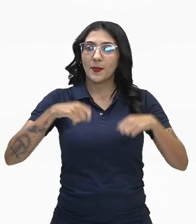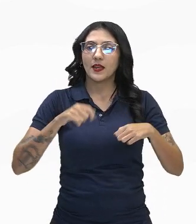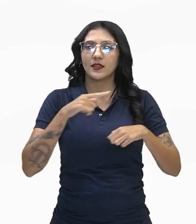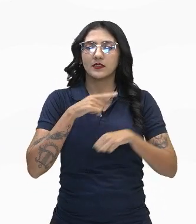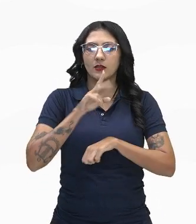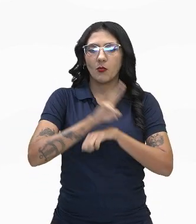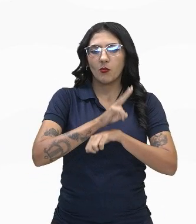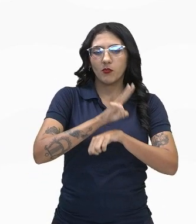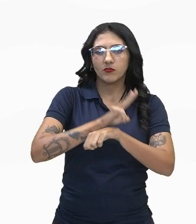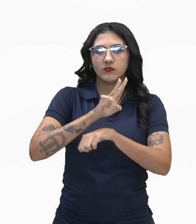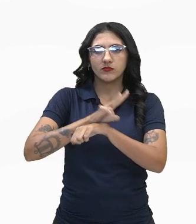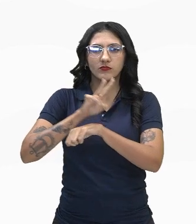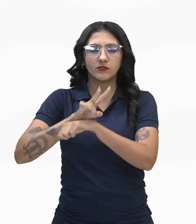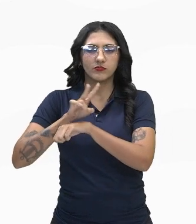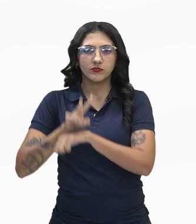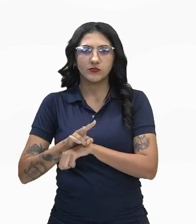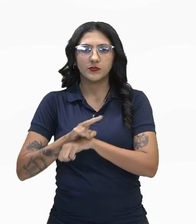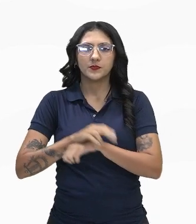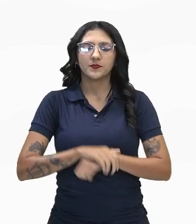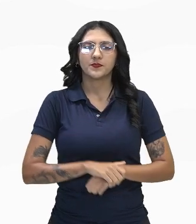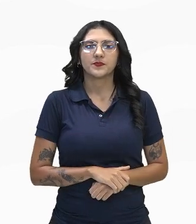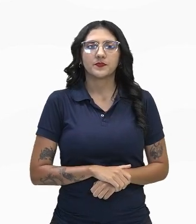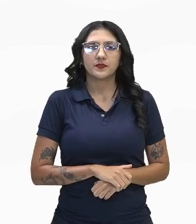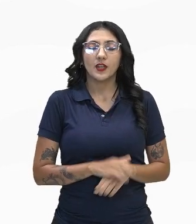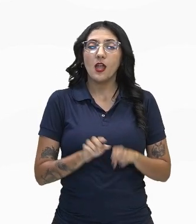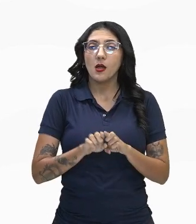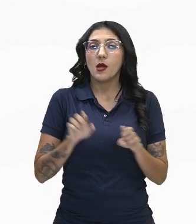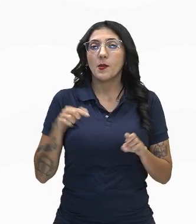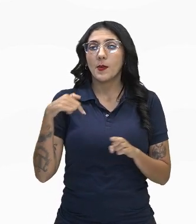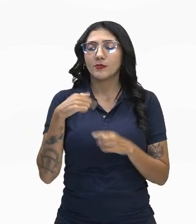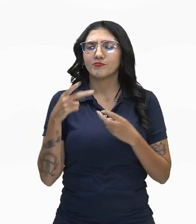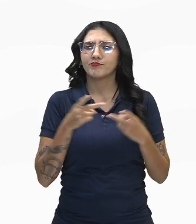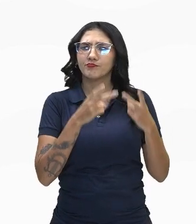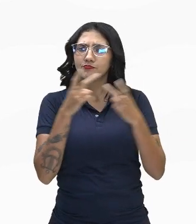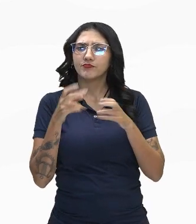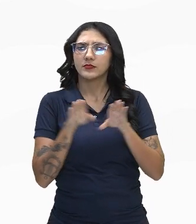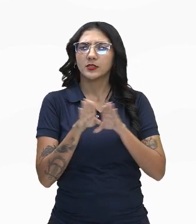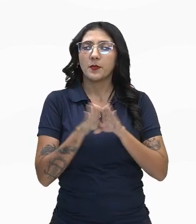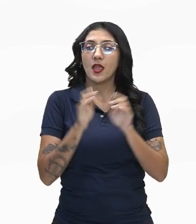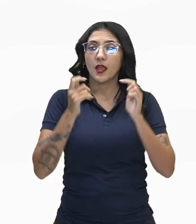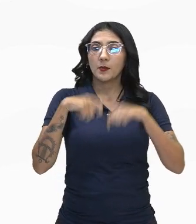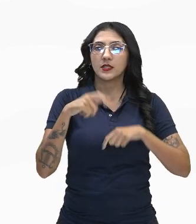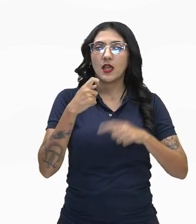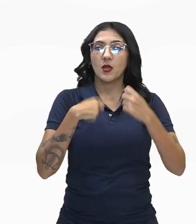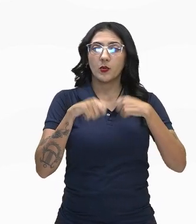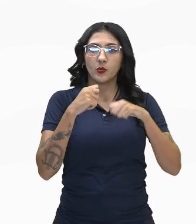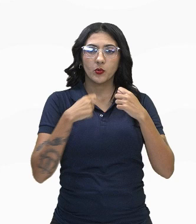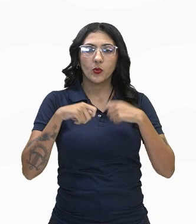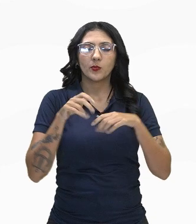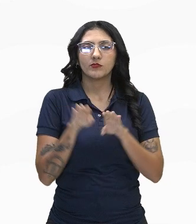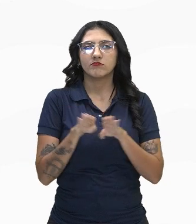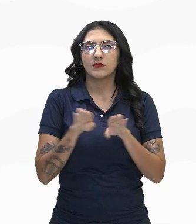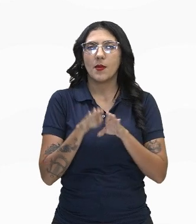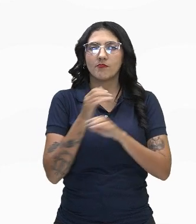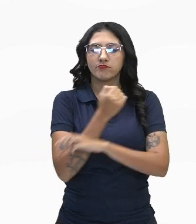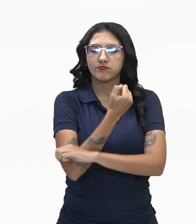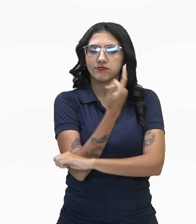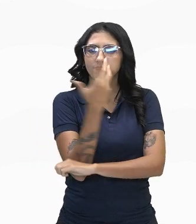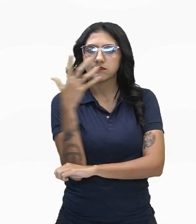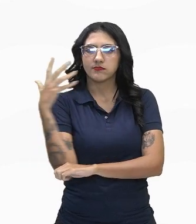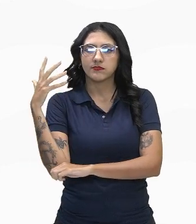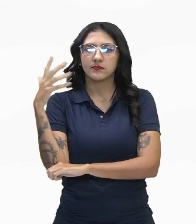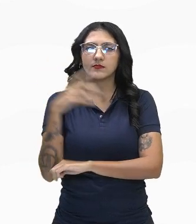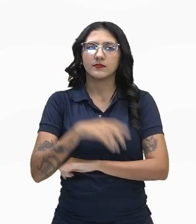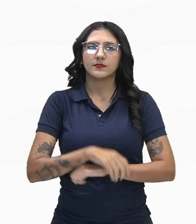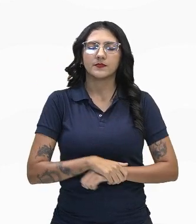que ser guardada, mas além disso, né, a gente observa o potencial econômico e ambiental. E quando a gente